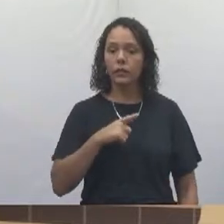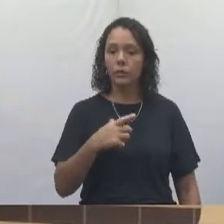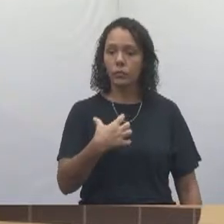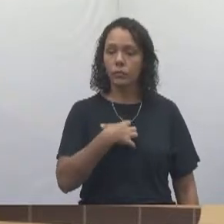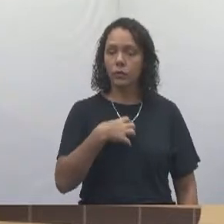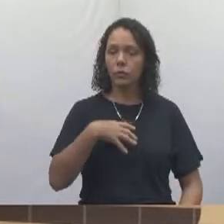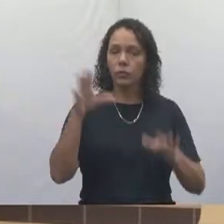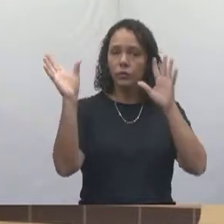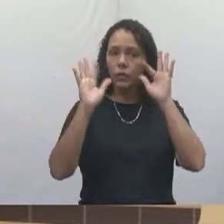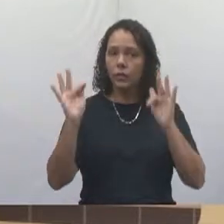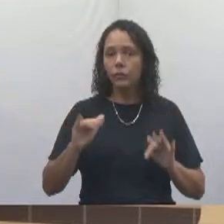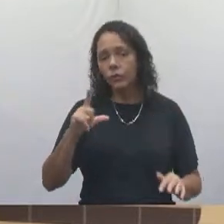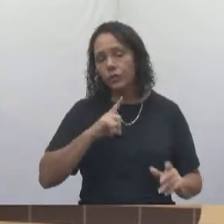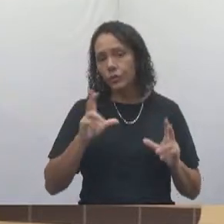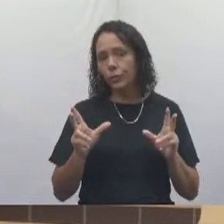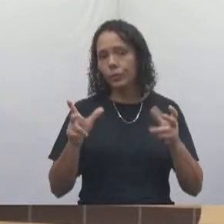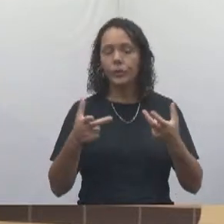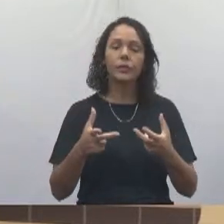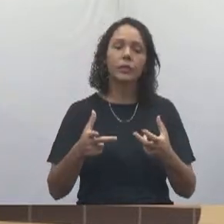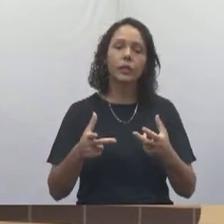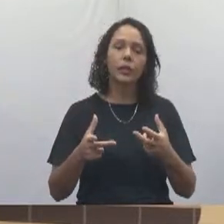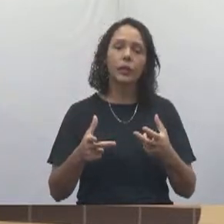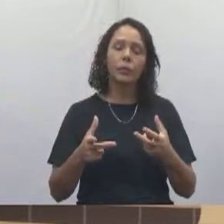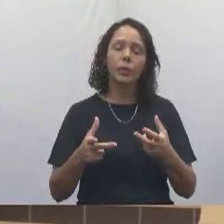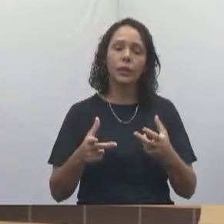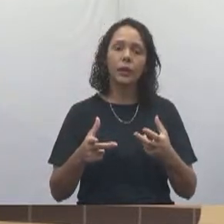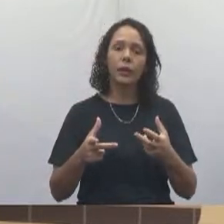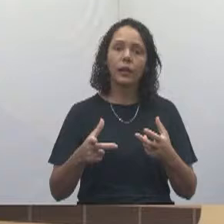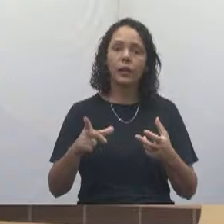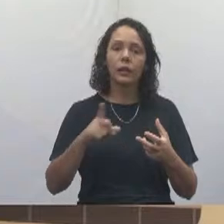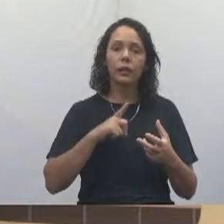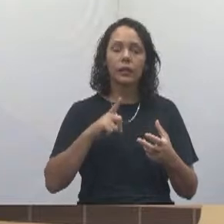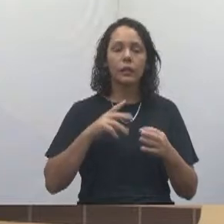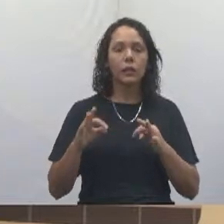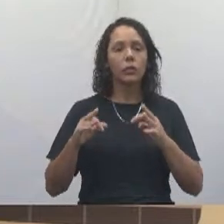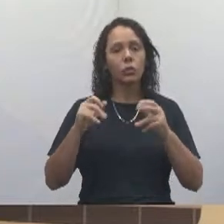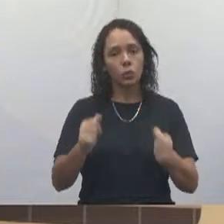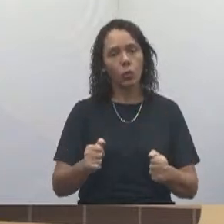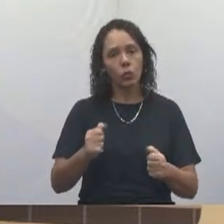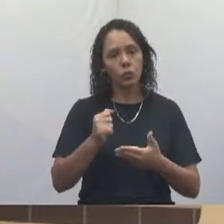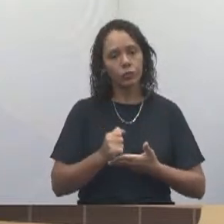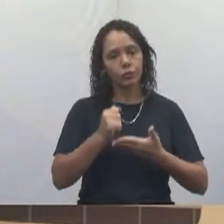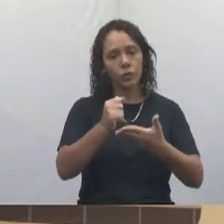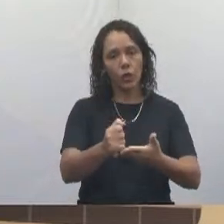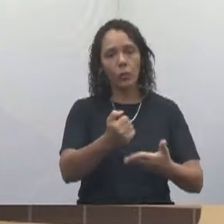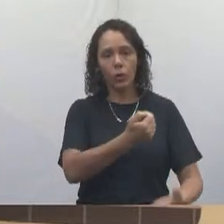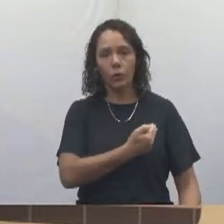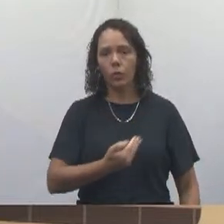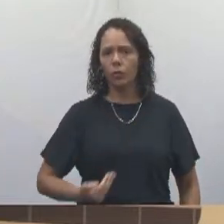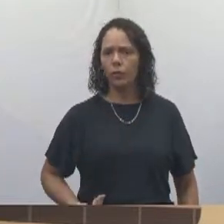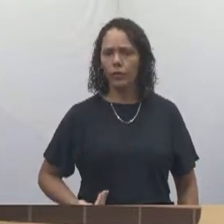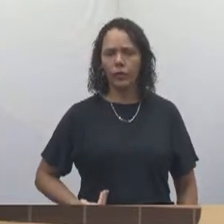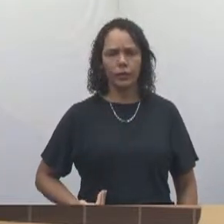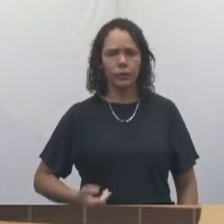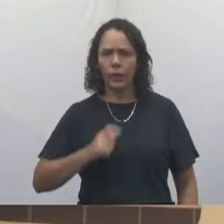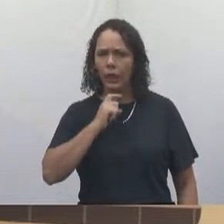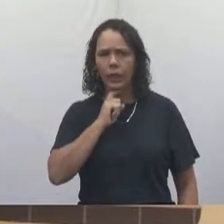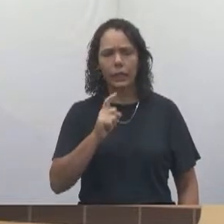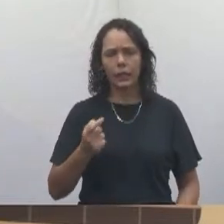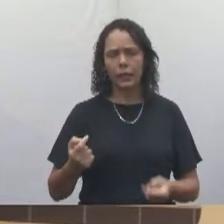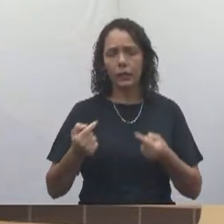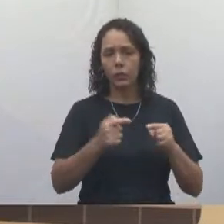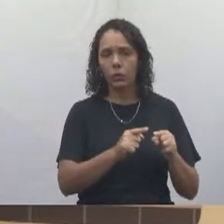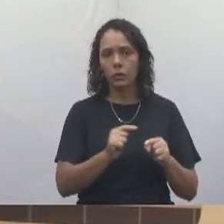de termos uma Câmara composta de todo mundo que é governo. Não tem ninguém que é oposição. Aqui nós temos a